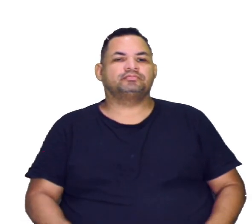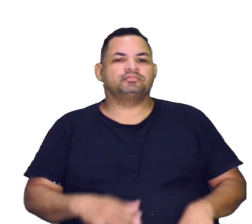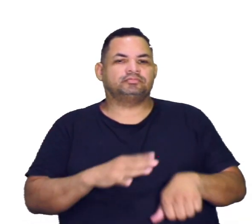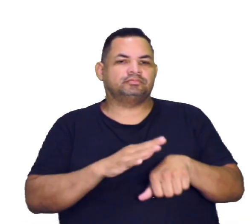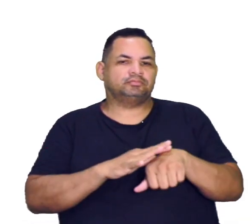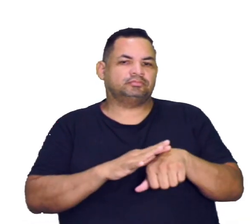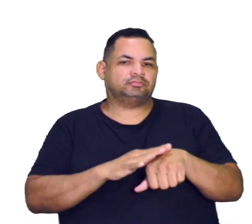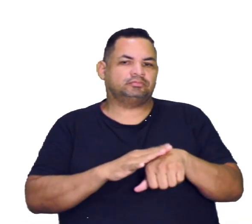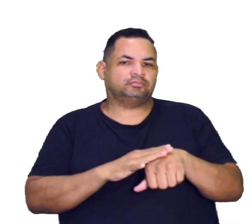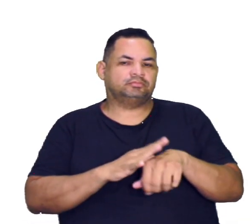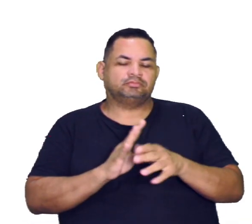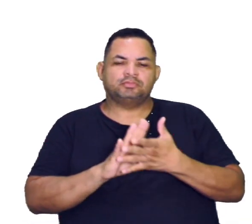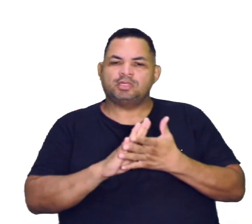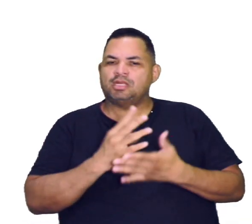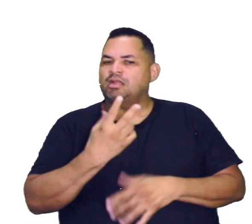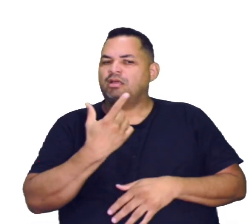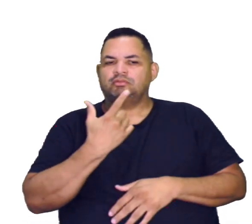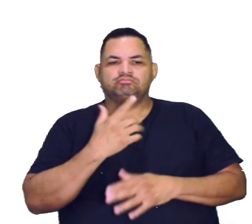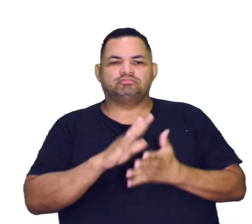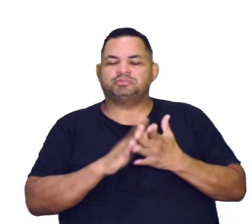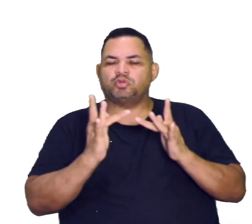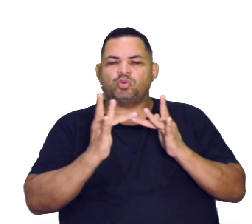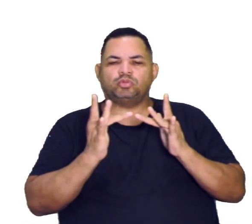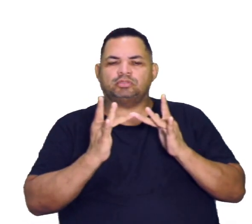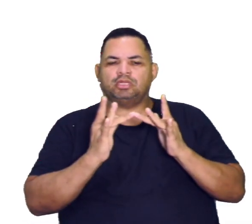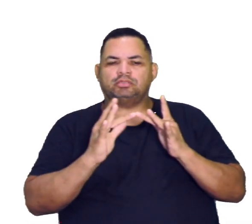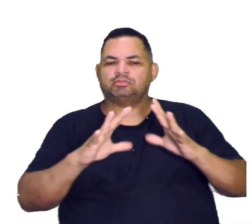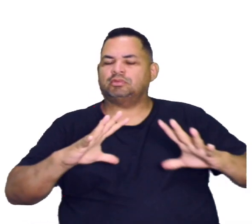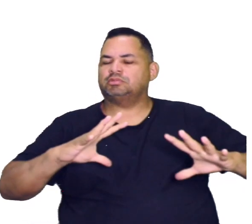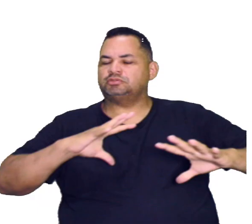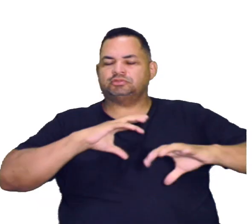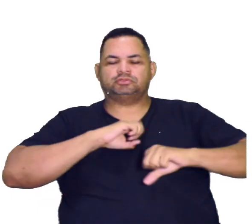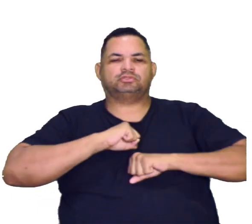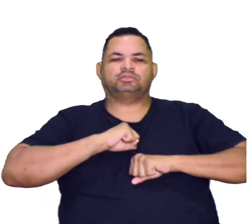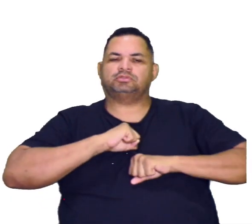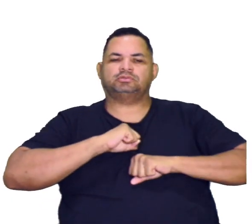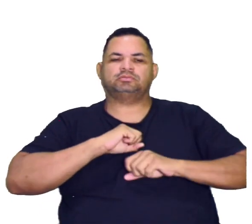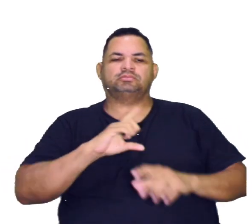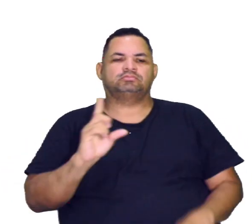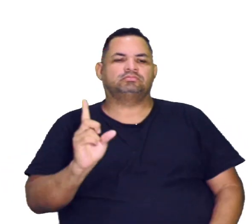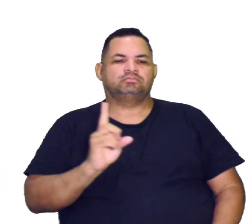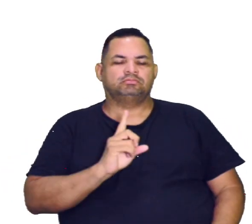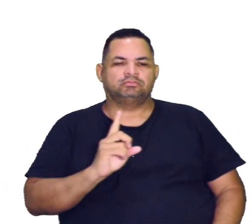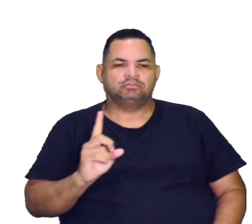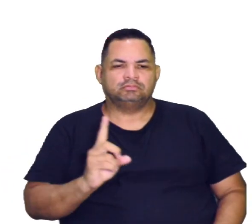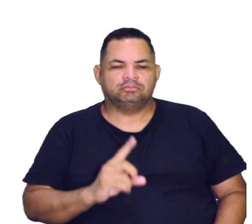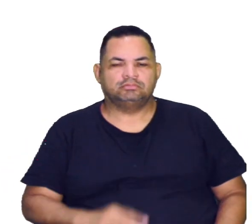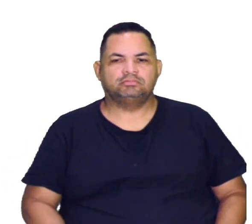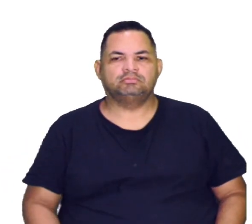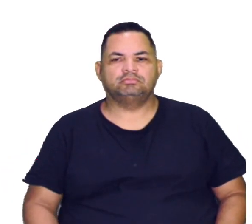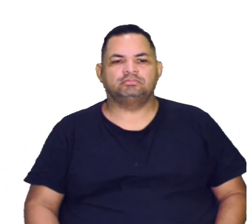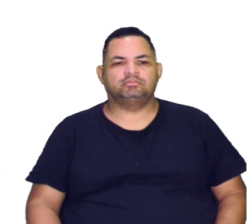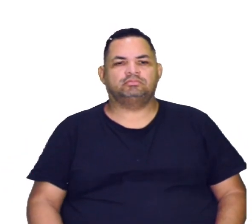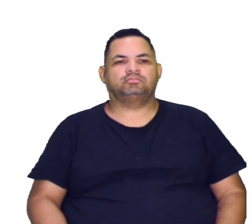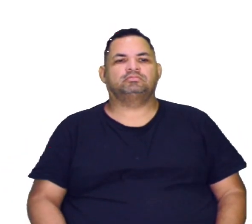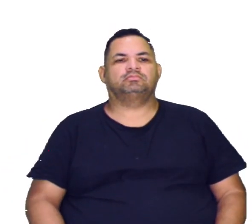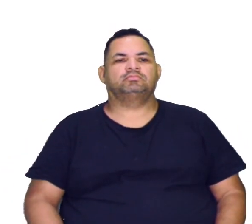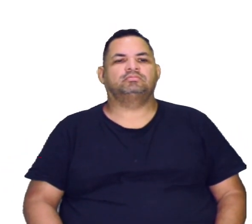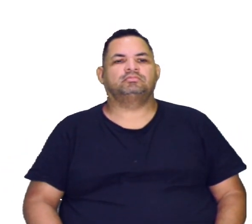doenças e agravos não transmissíveis. Perfeito. Anota aí no seu mapa mental de hoje.